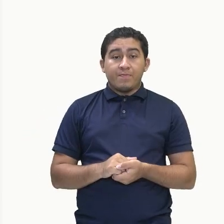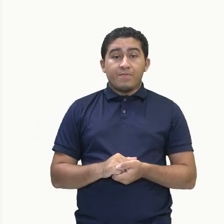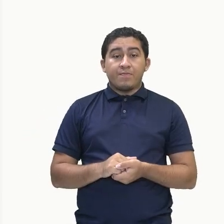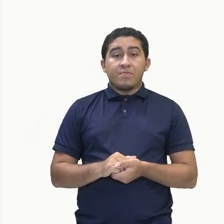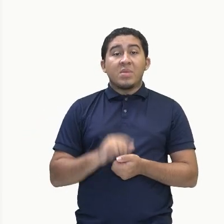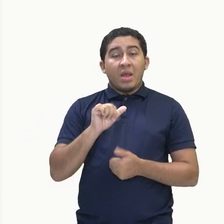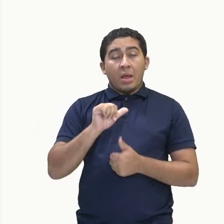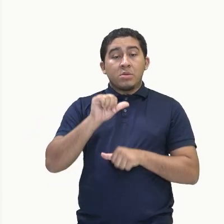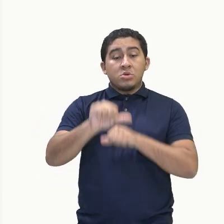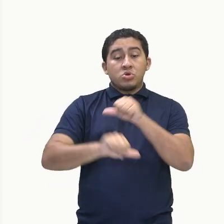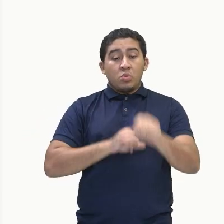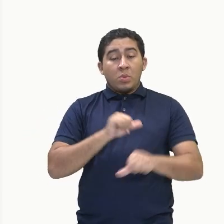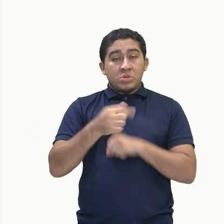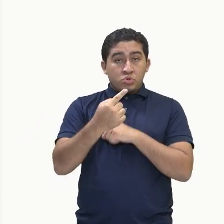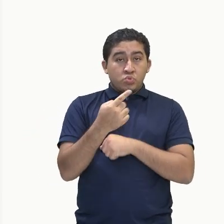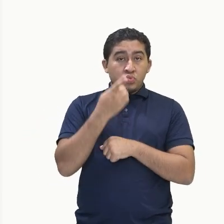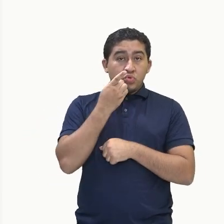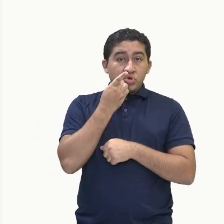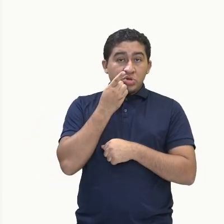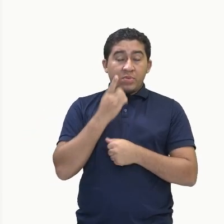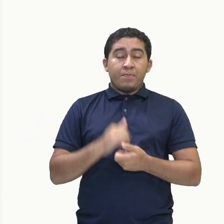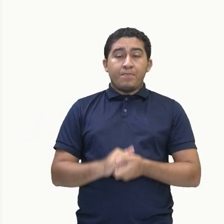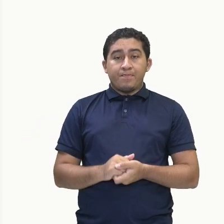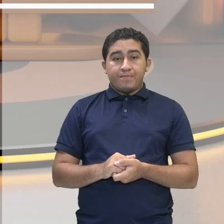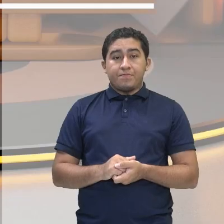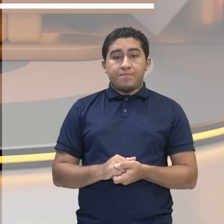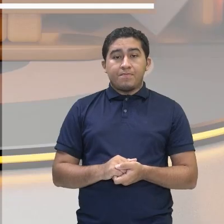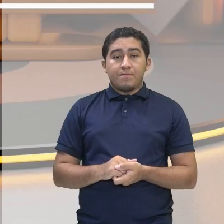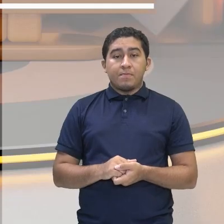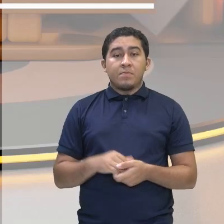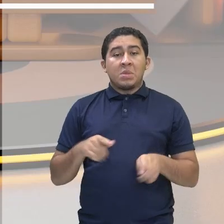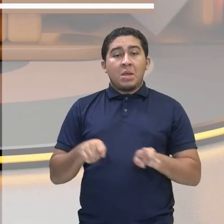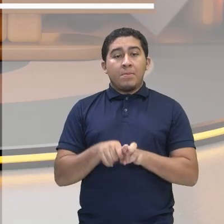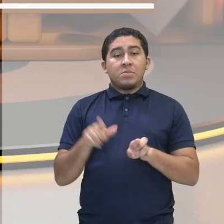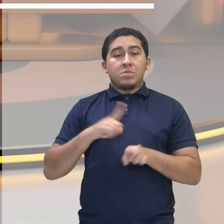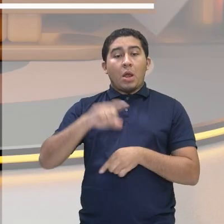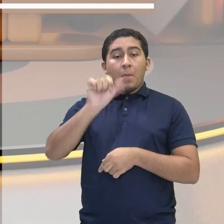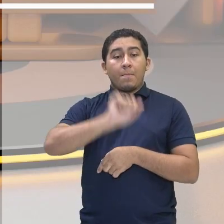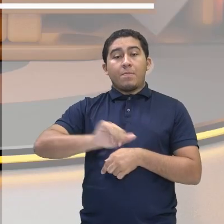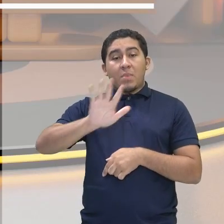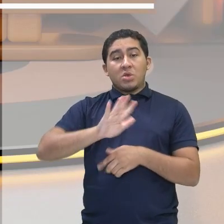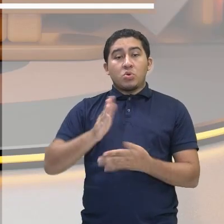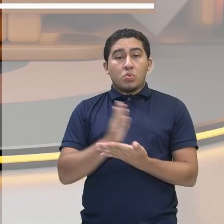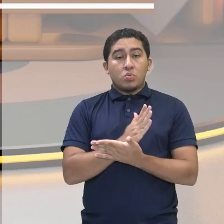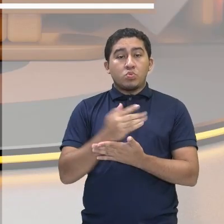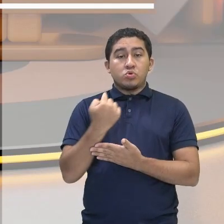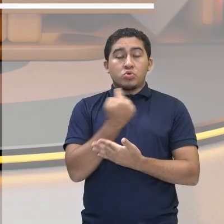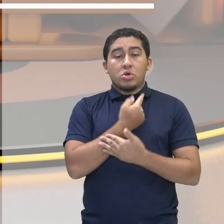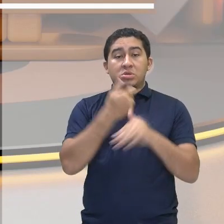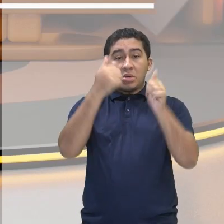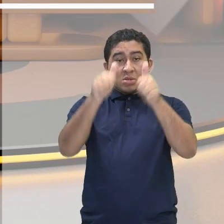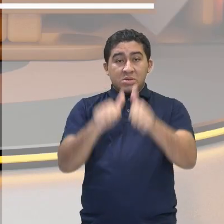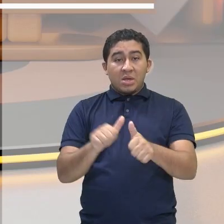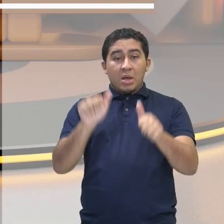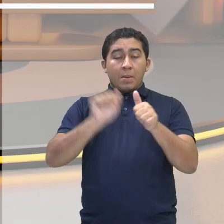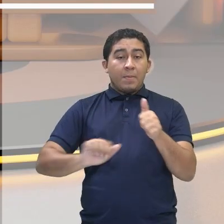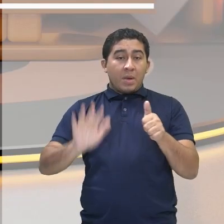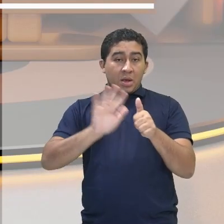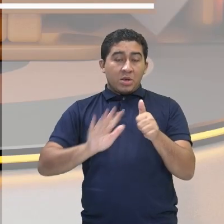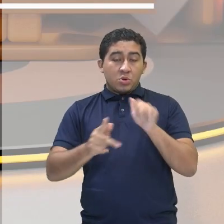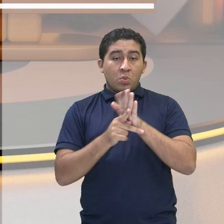dia, tá bom? E aí nós temos, olha, trouxe para vocês algumas imagens para a gente observar um pouco mais, né,